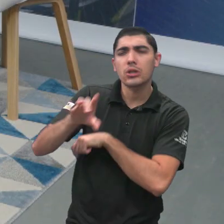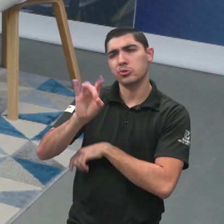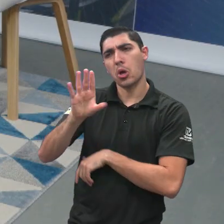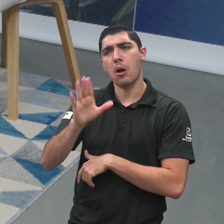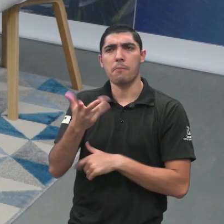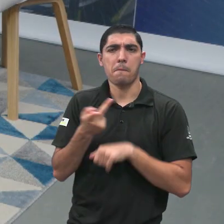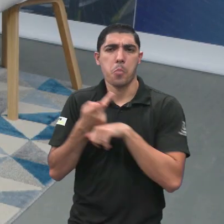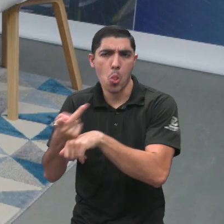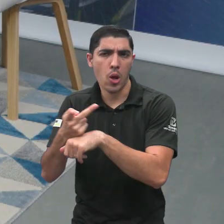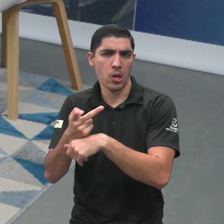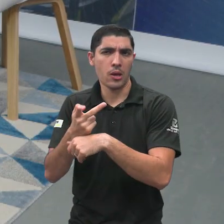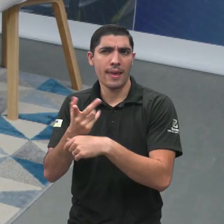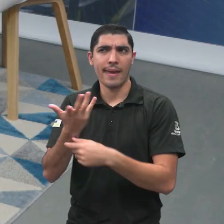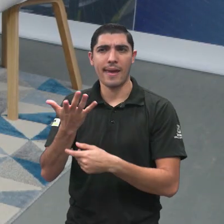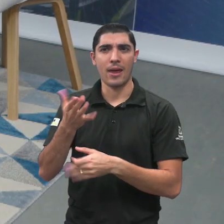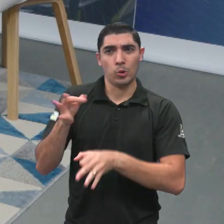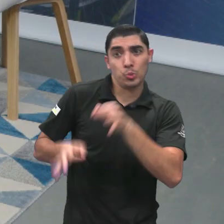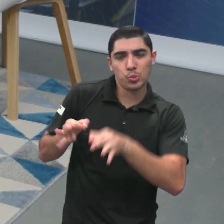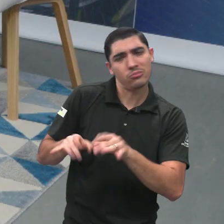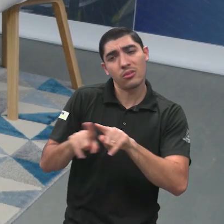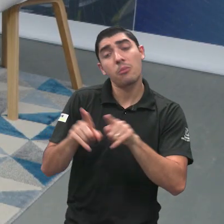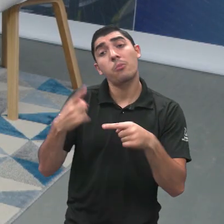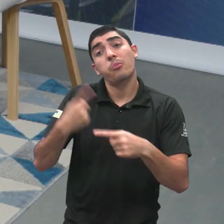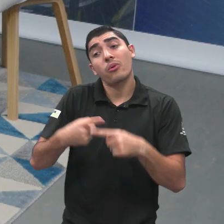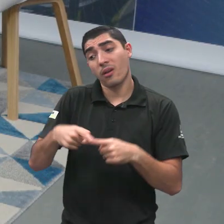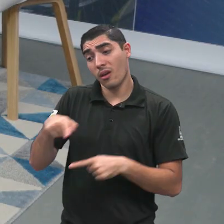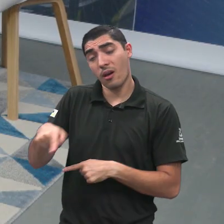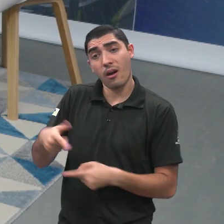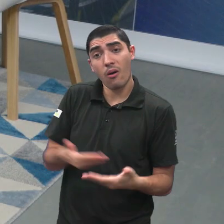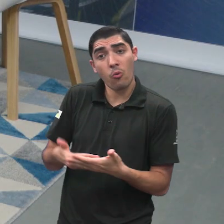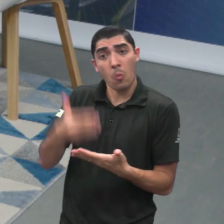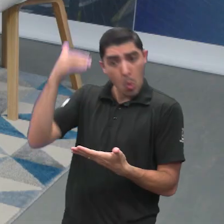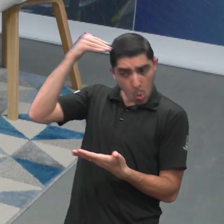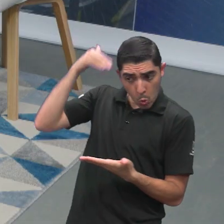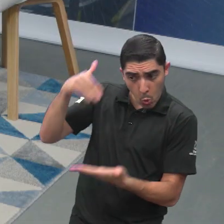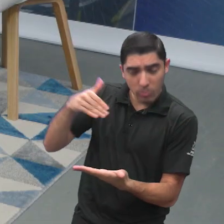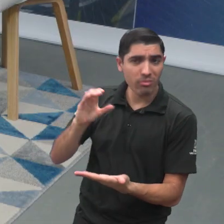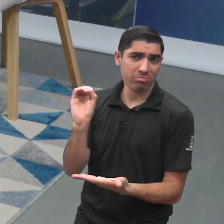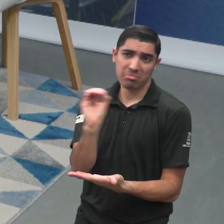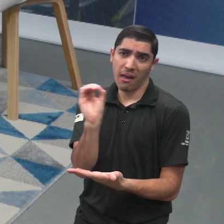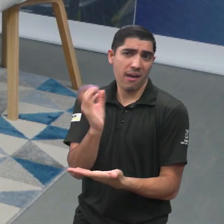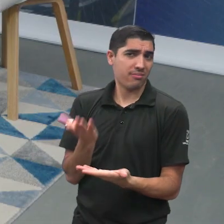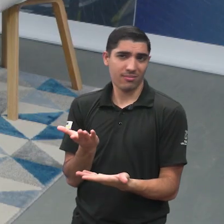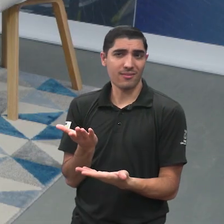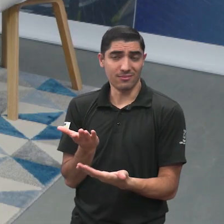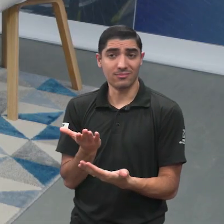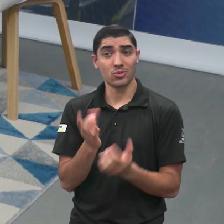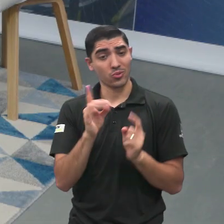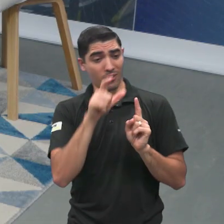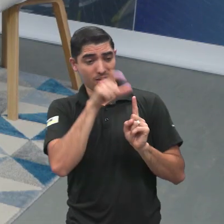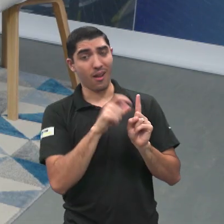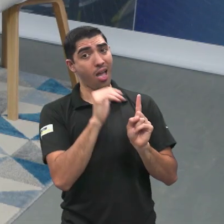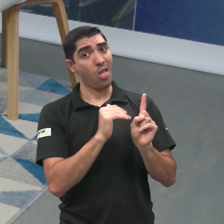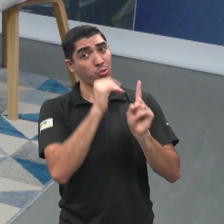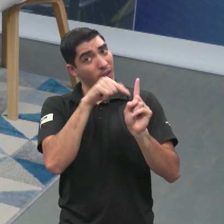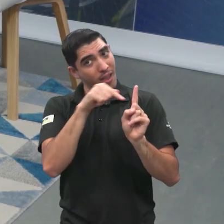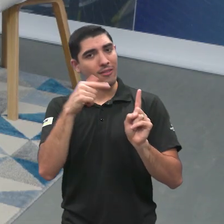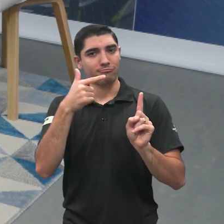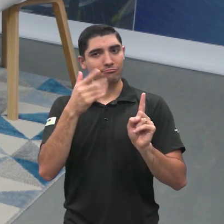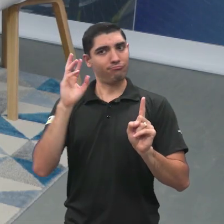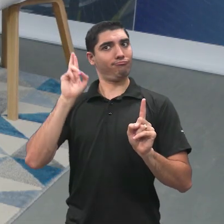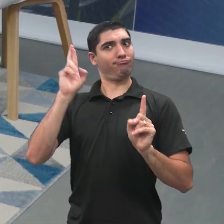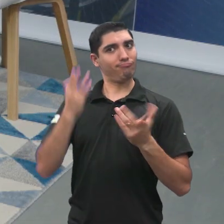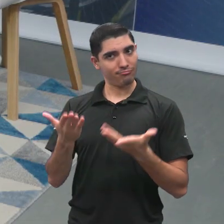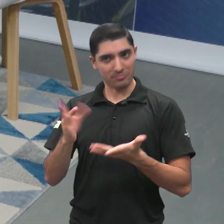procurar justiça, brigar, porque a criança não pediu por vir no mundo, né? Sim, compromisso sim. É do adulto ali. Que recado você deixa para quem está